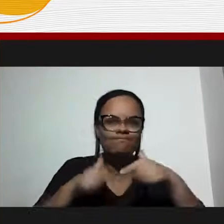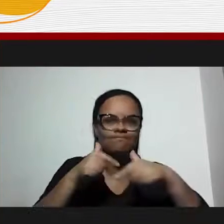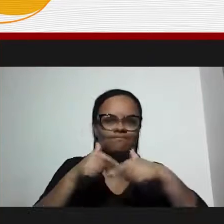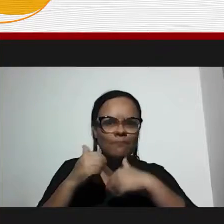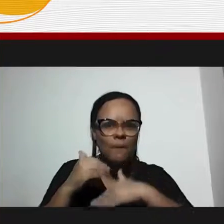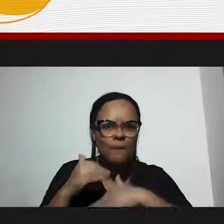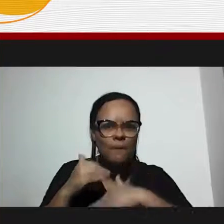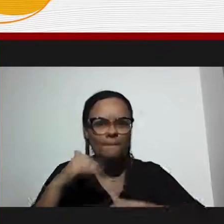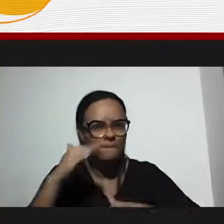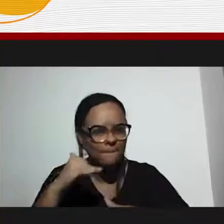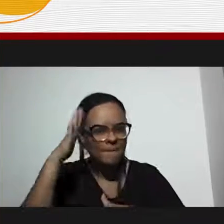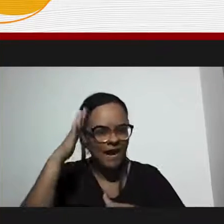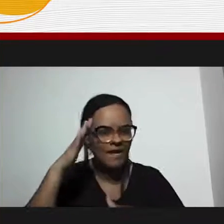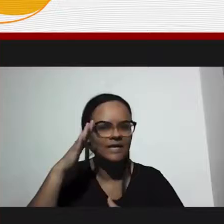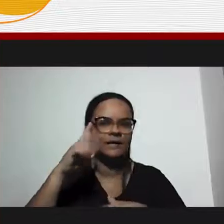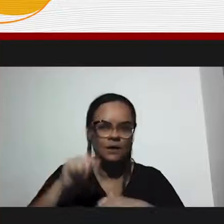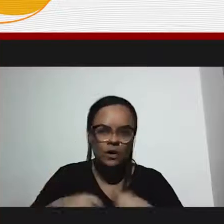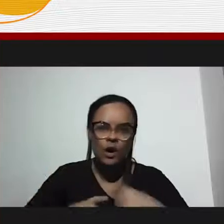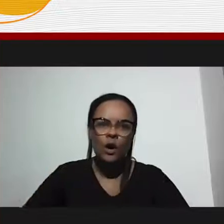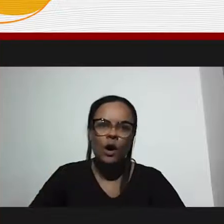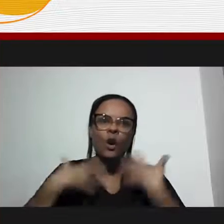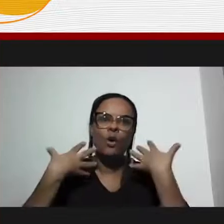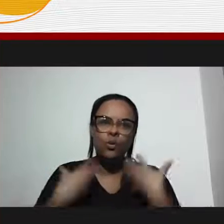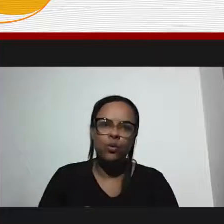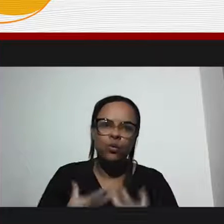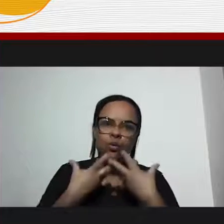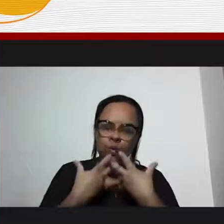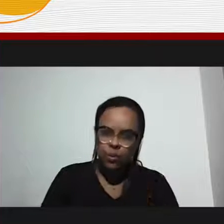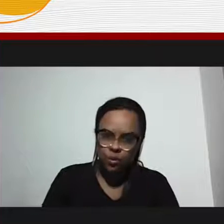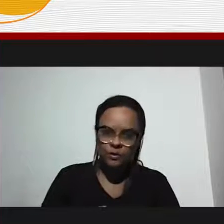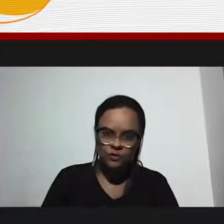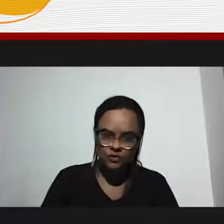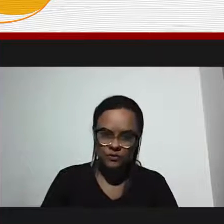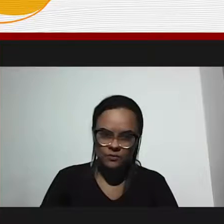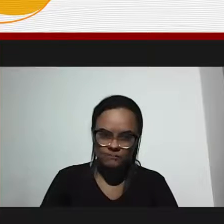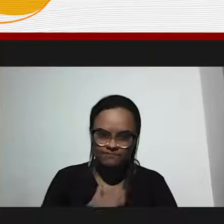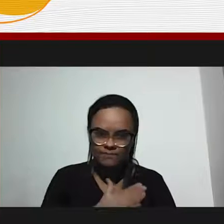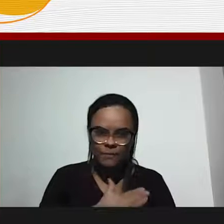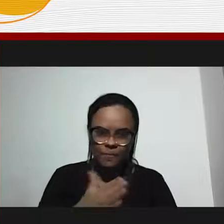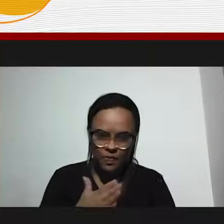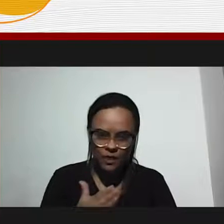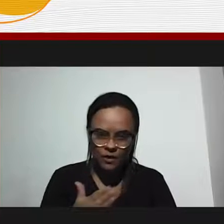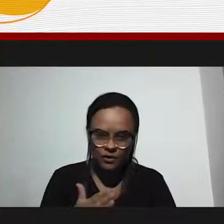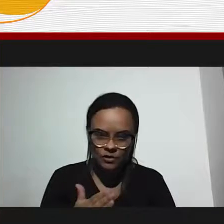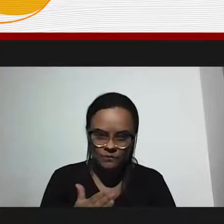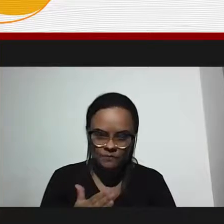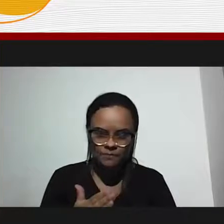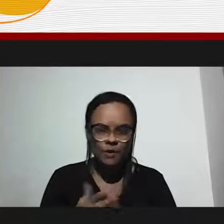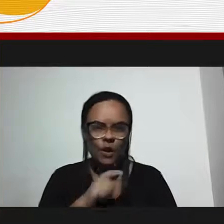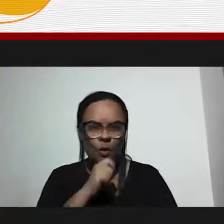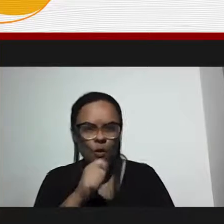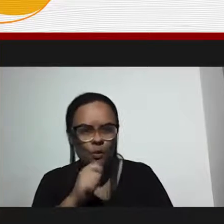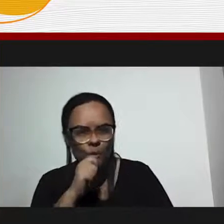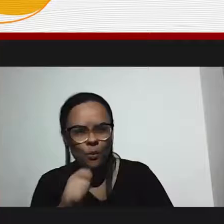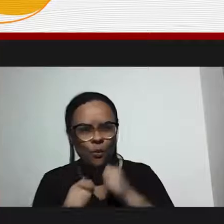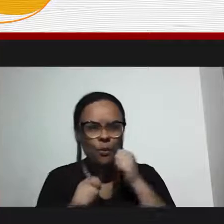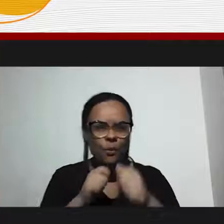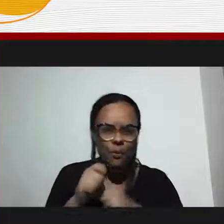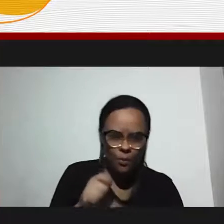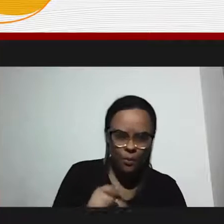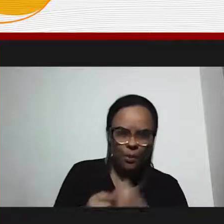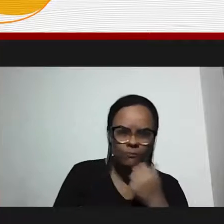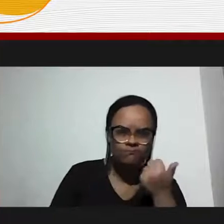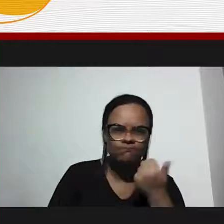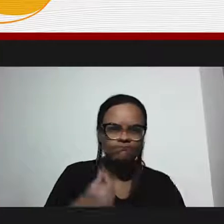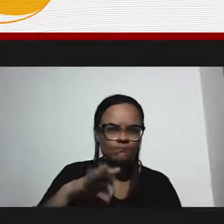quando treinava e competia. Porque logo depois eu comecei a ser comentarista de esportes paralímpicos pelo